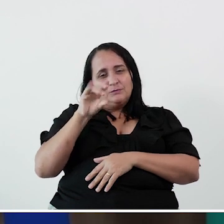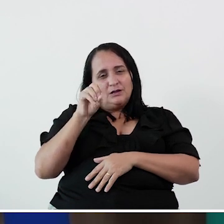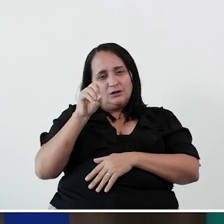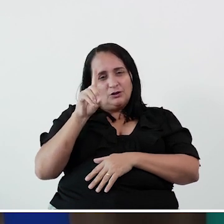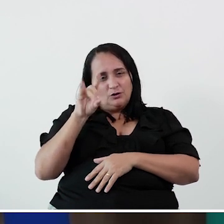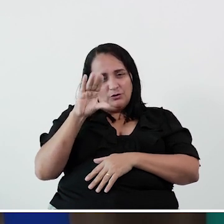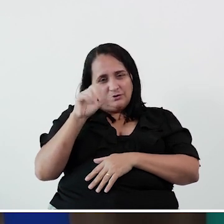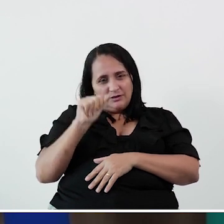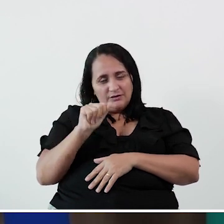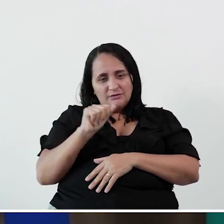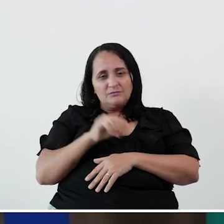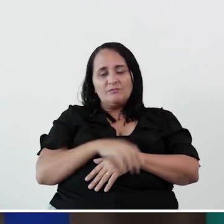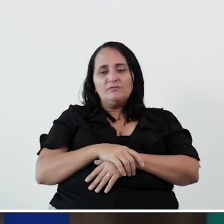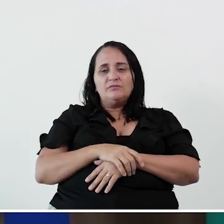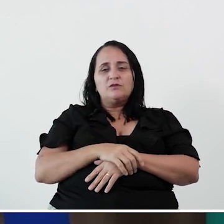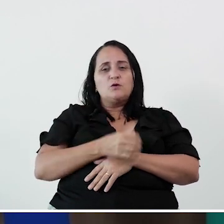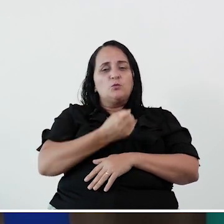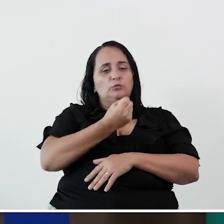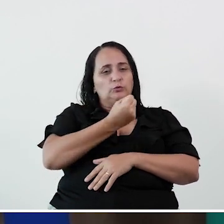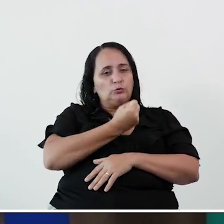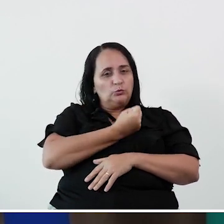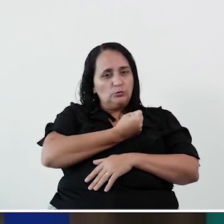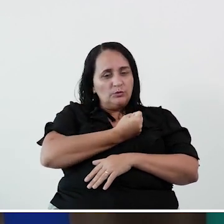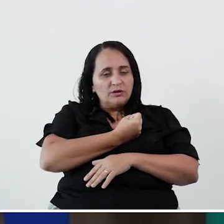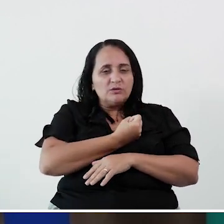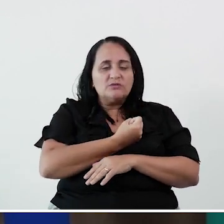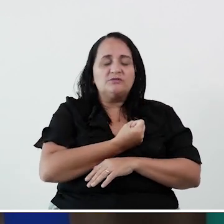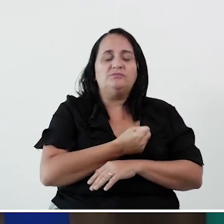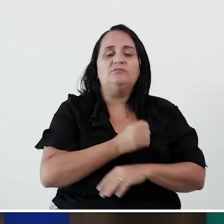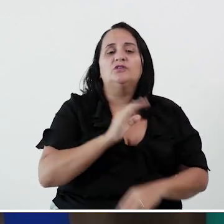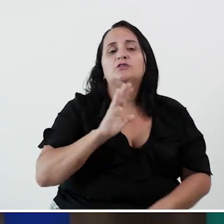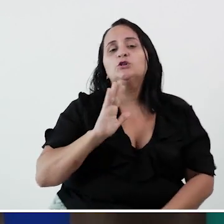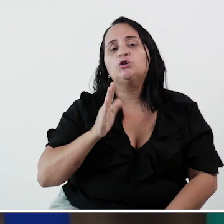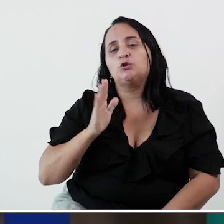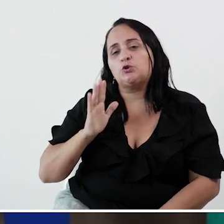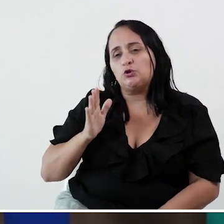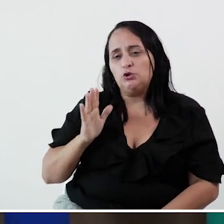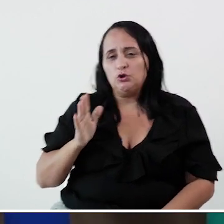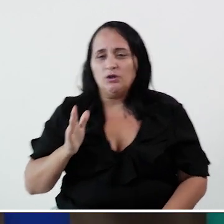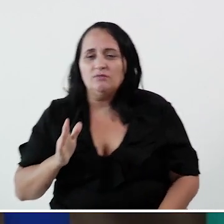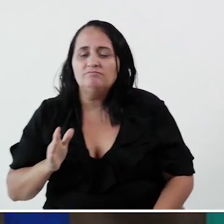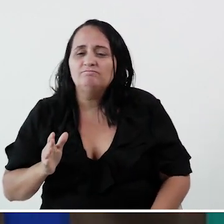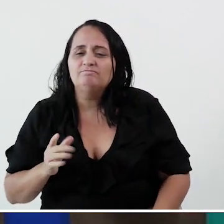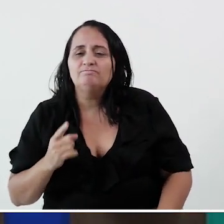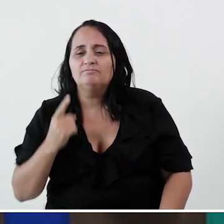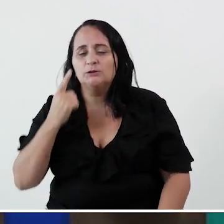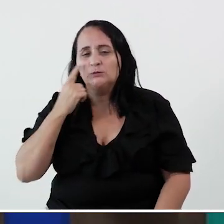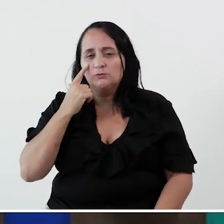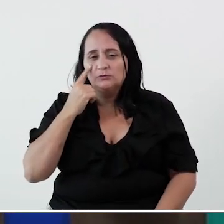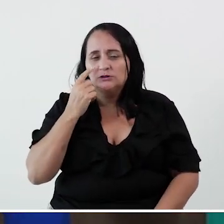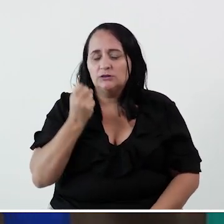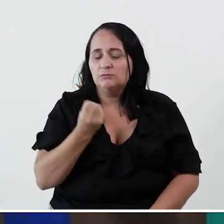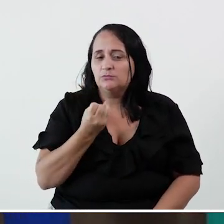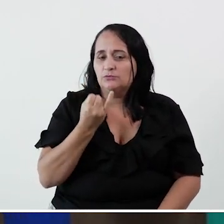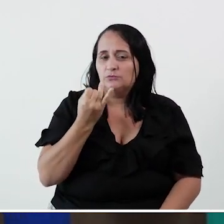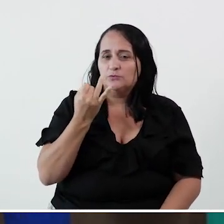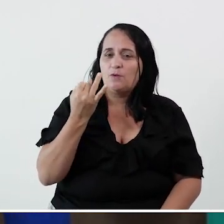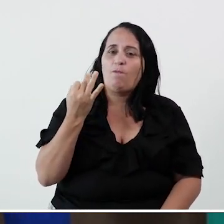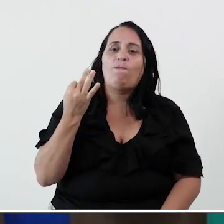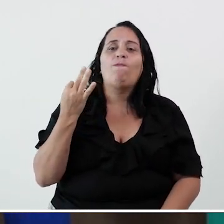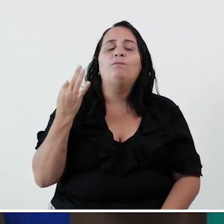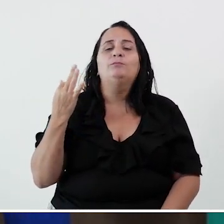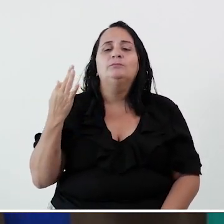como números racionais, vimos os decimais exatos e vimos os números que não